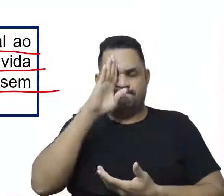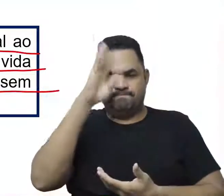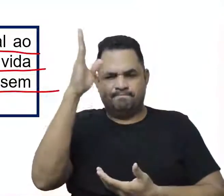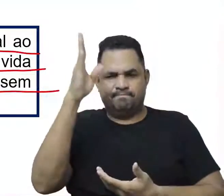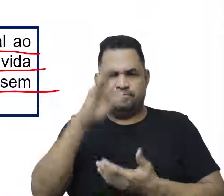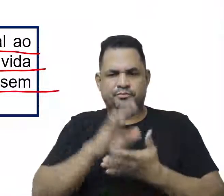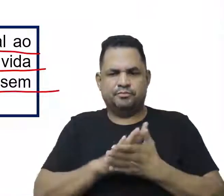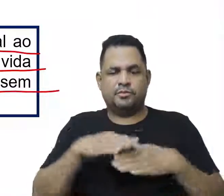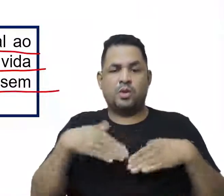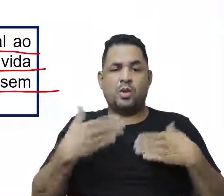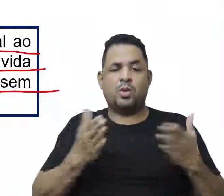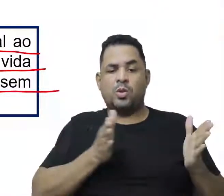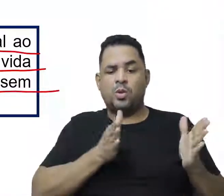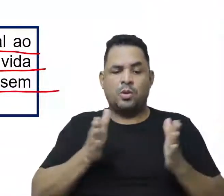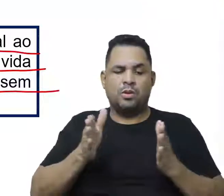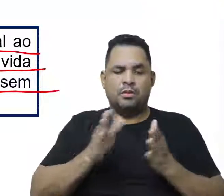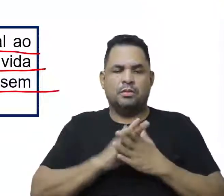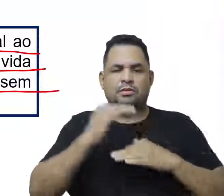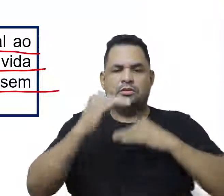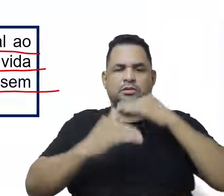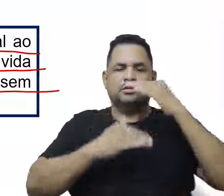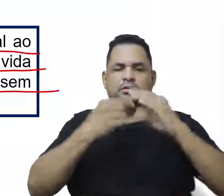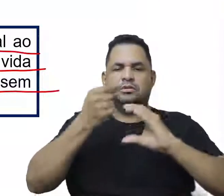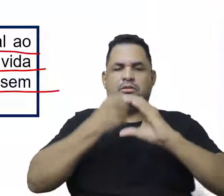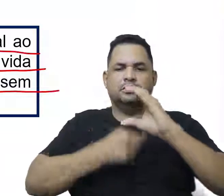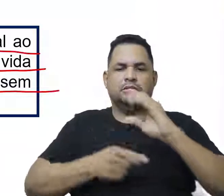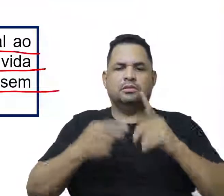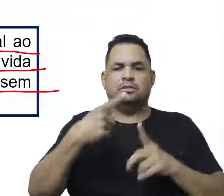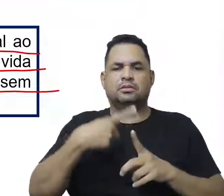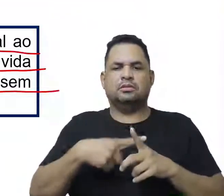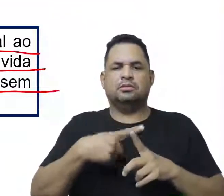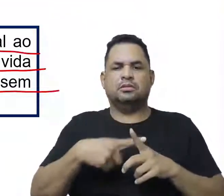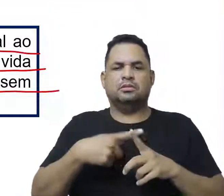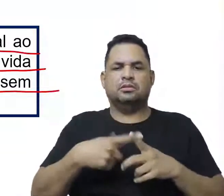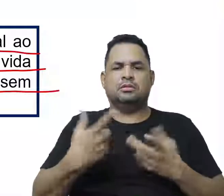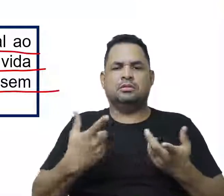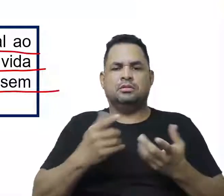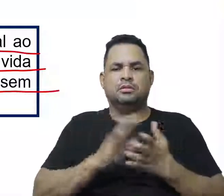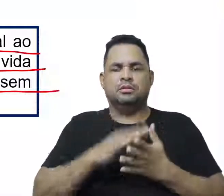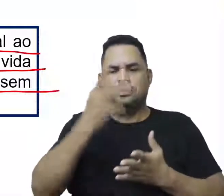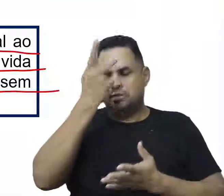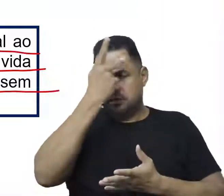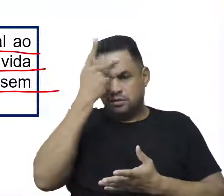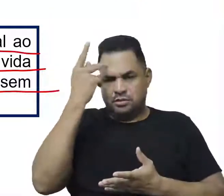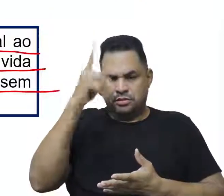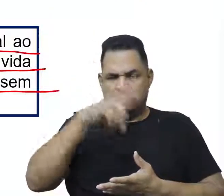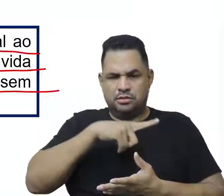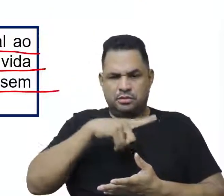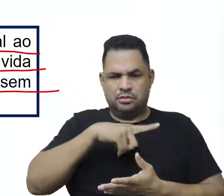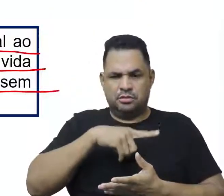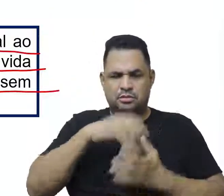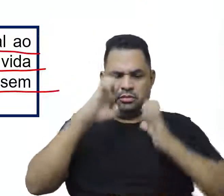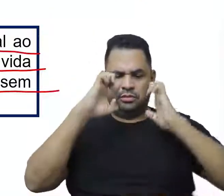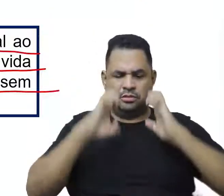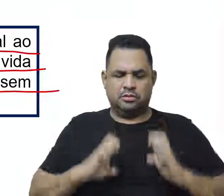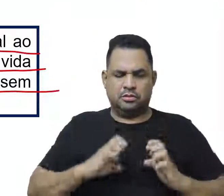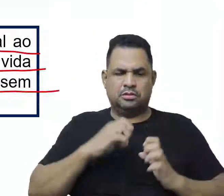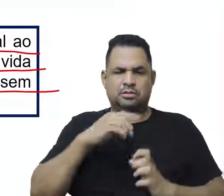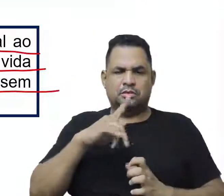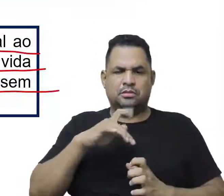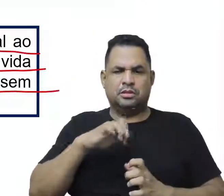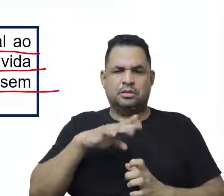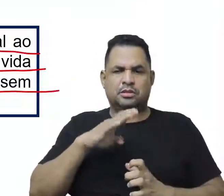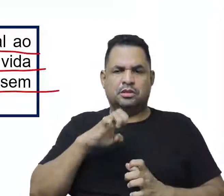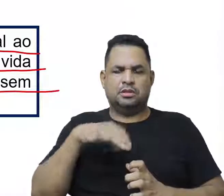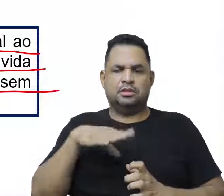num dado momento para o desenvolvimento do capitalismo porque porque essas pessoas que tinham essa Ética Protestante ou